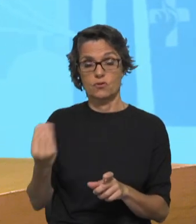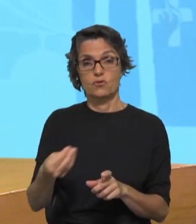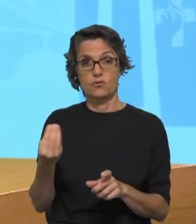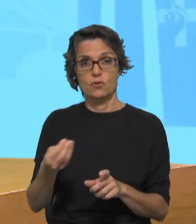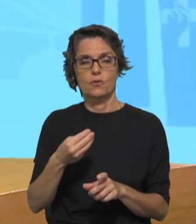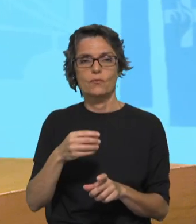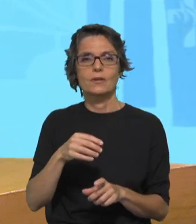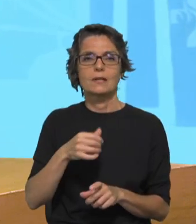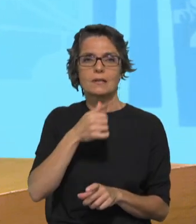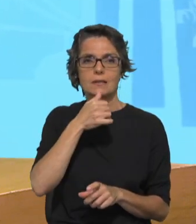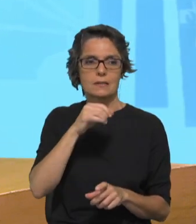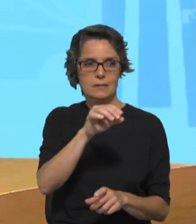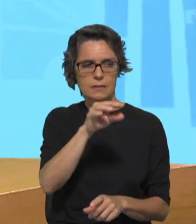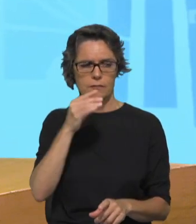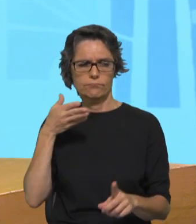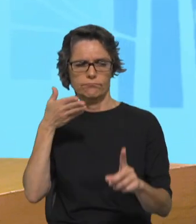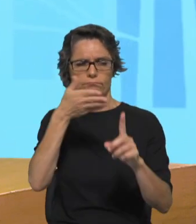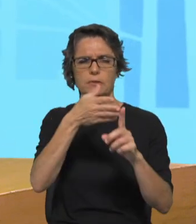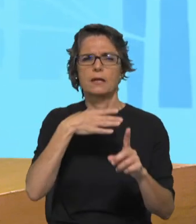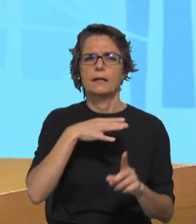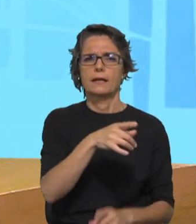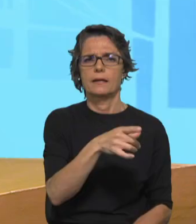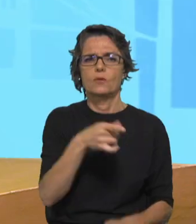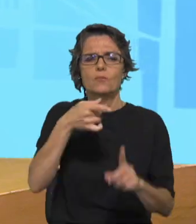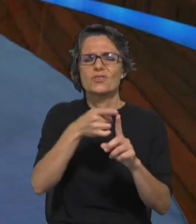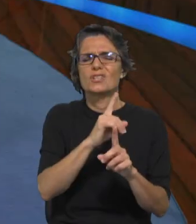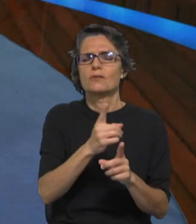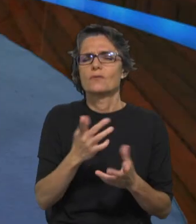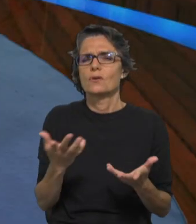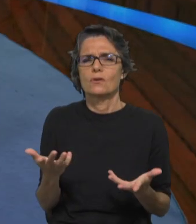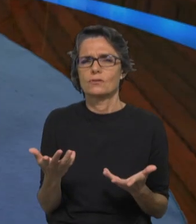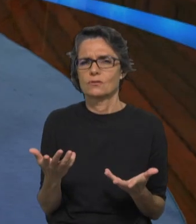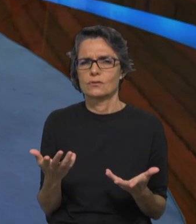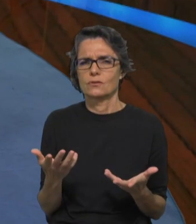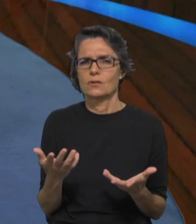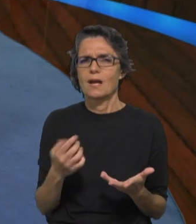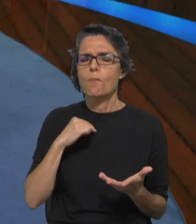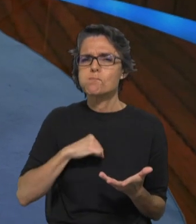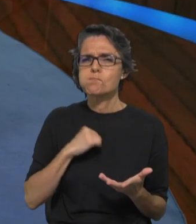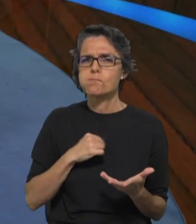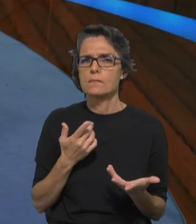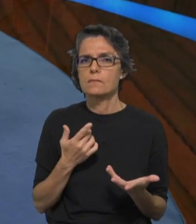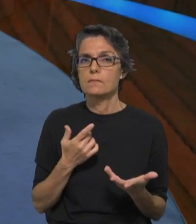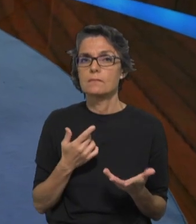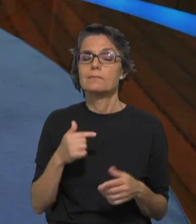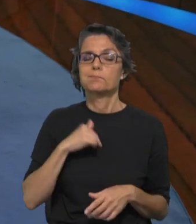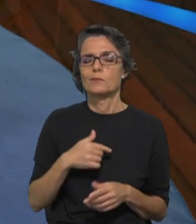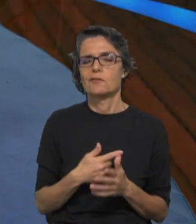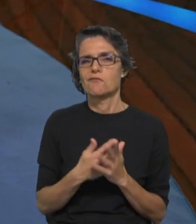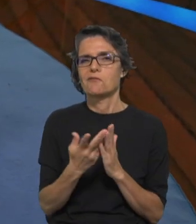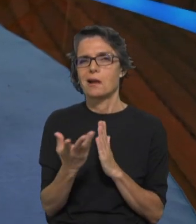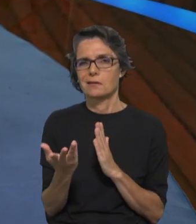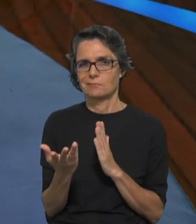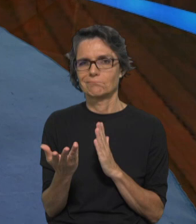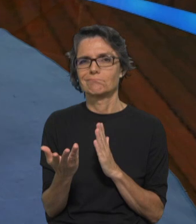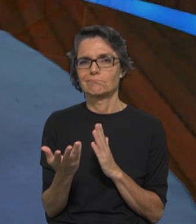fazer missão? Vamos ser voluntários missionários? Qual é a motivação? E pode haver muitas motivações. Pode